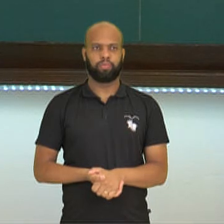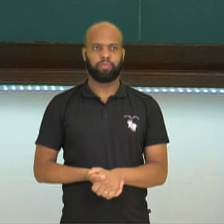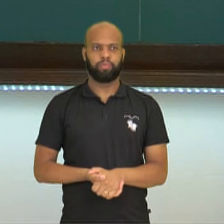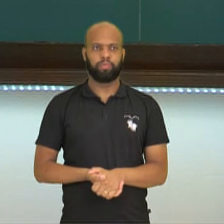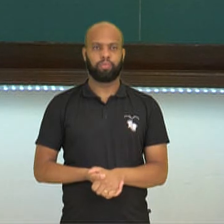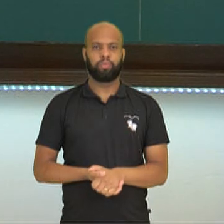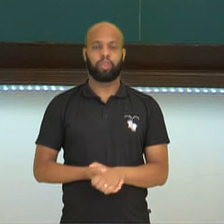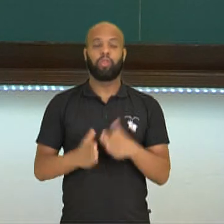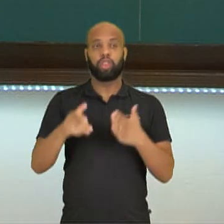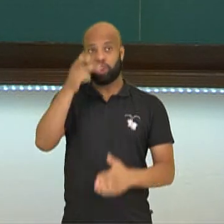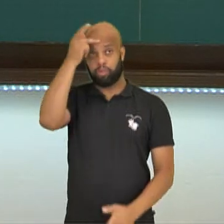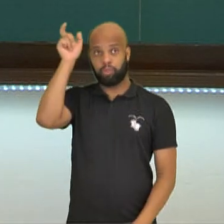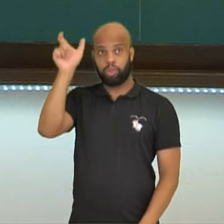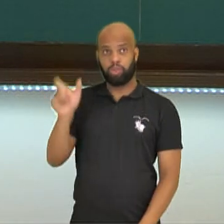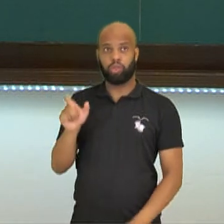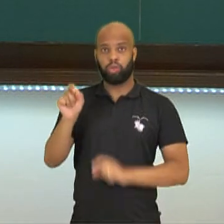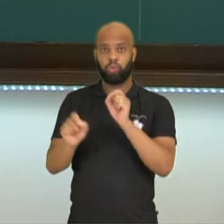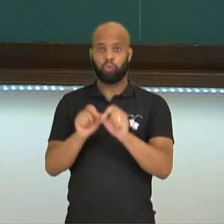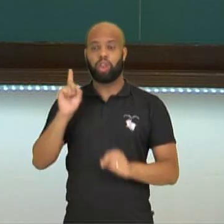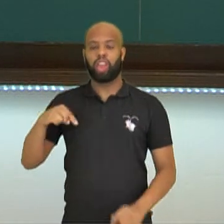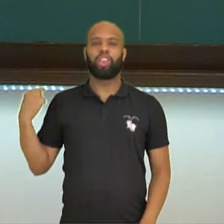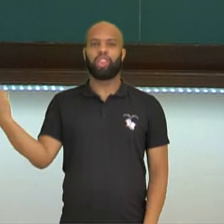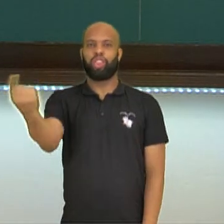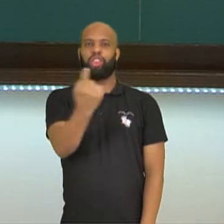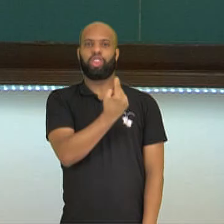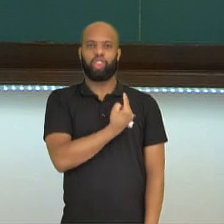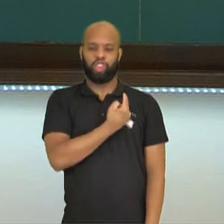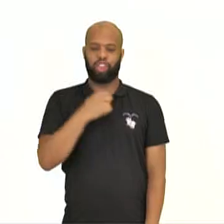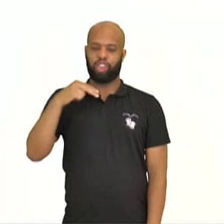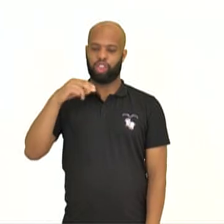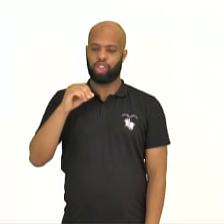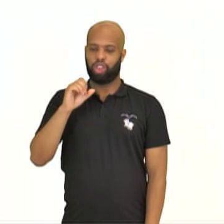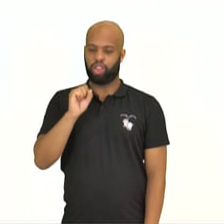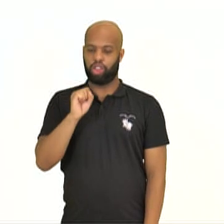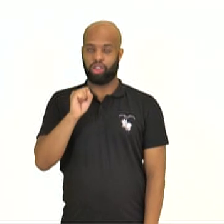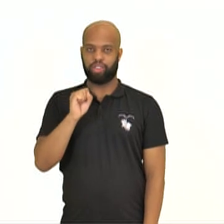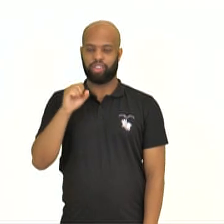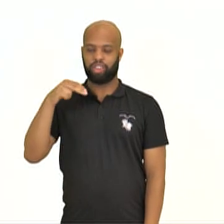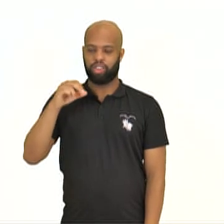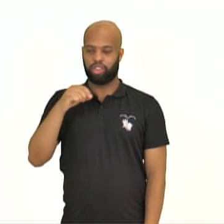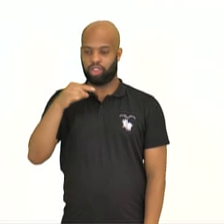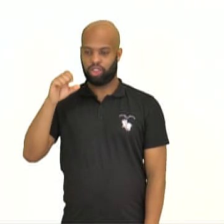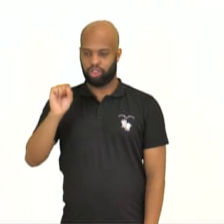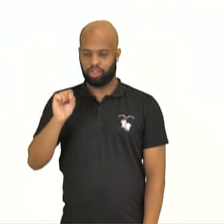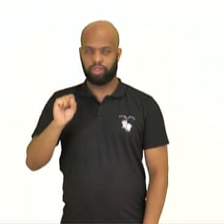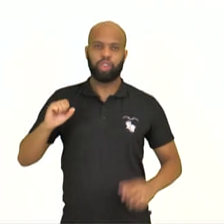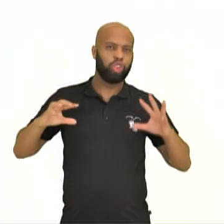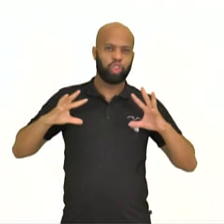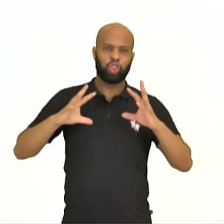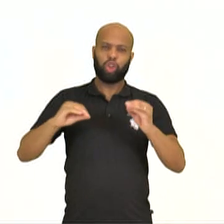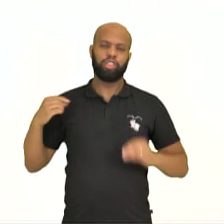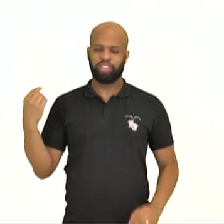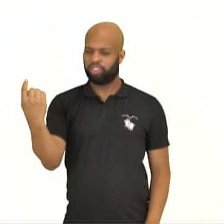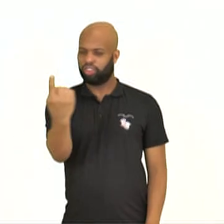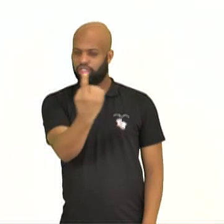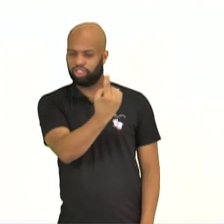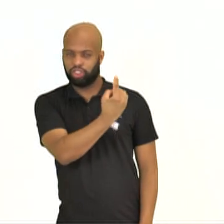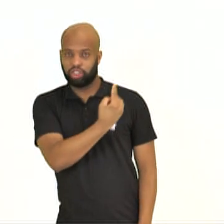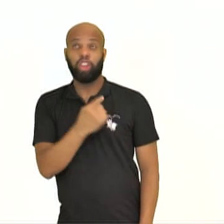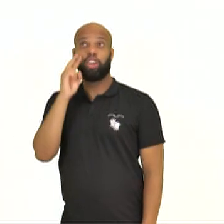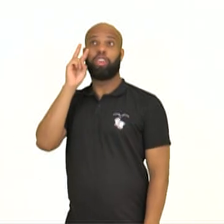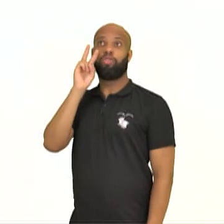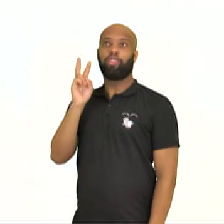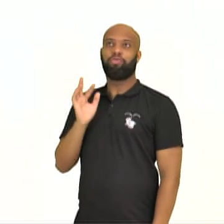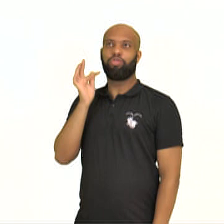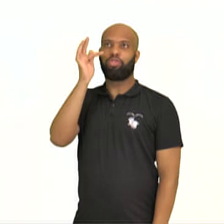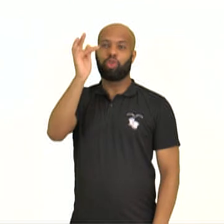pessoa do discurso, nesse caso, é nós. Vamos observar o que ele disse ali, ó. Todos nós, ao lançar os olhos. Quando